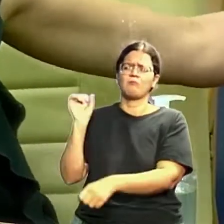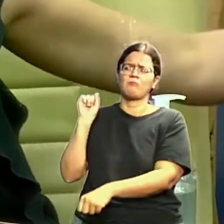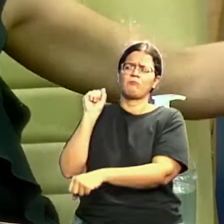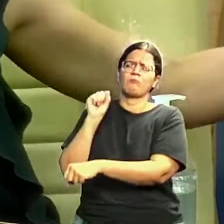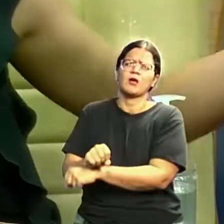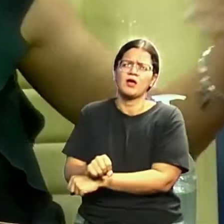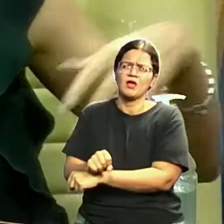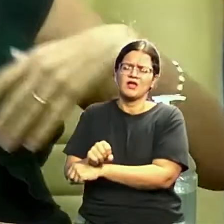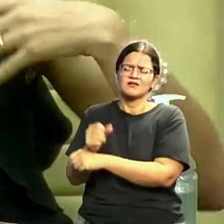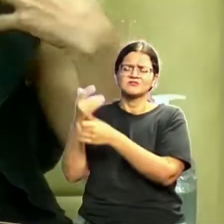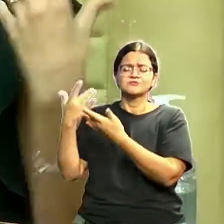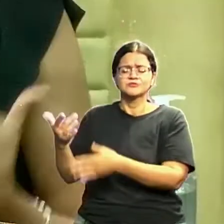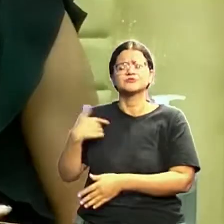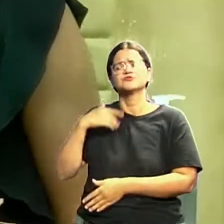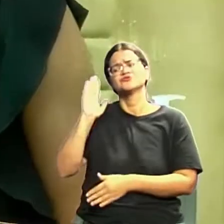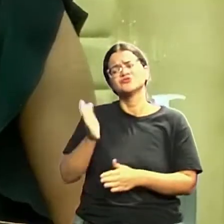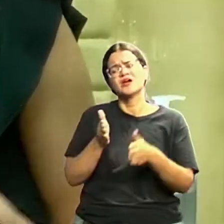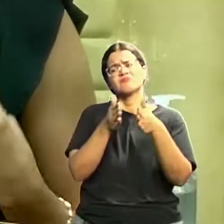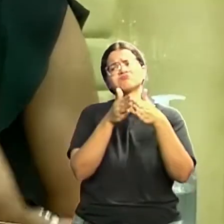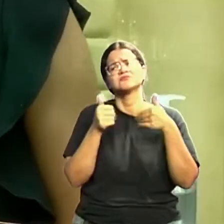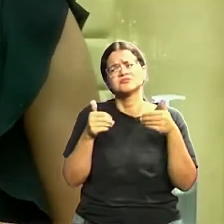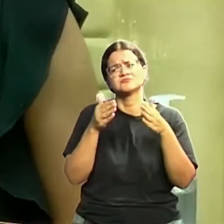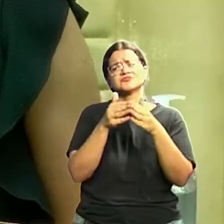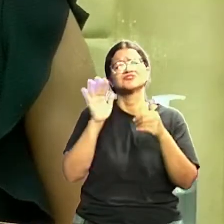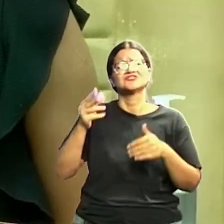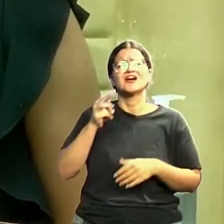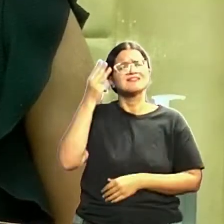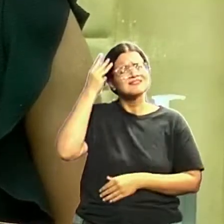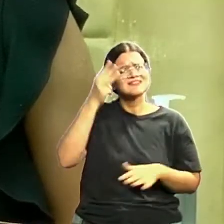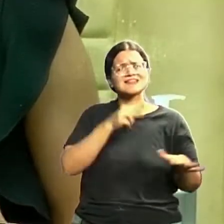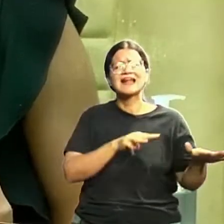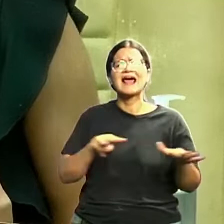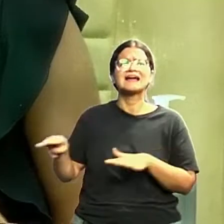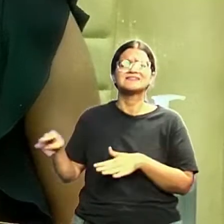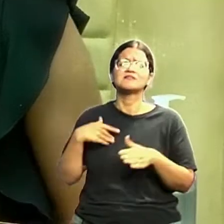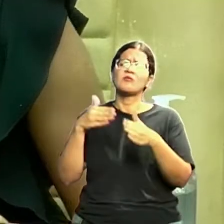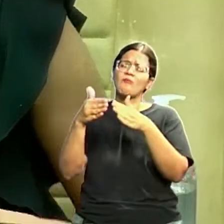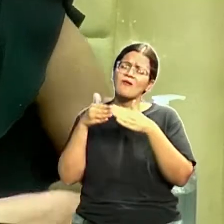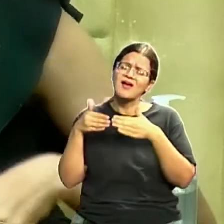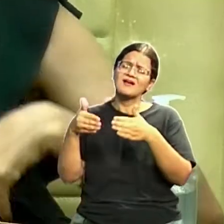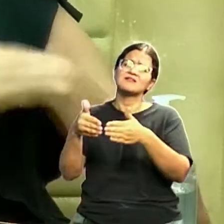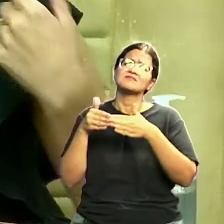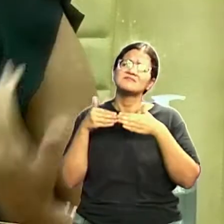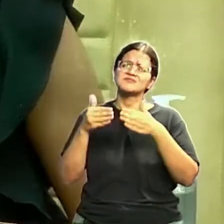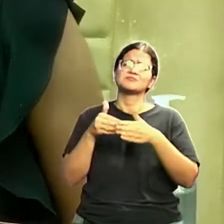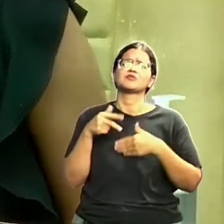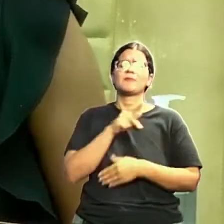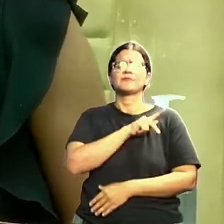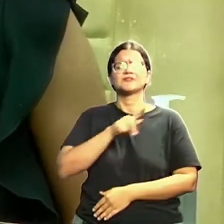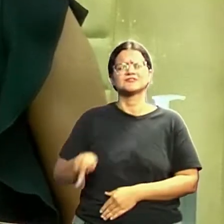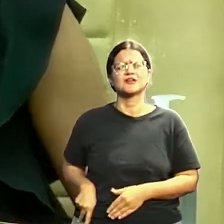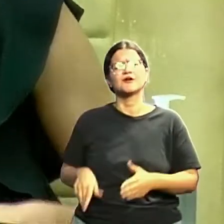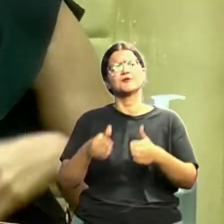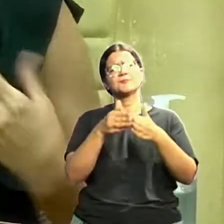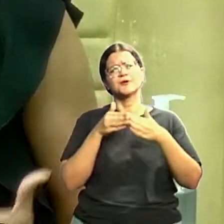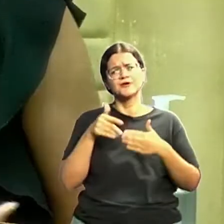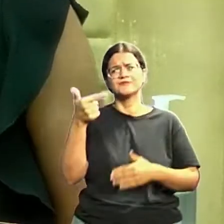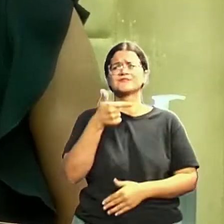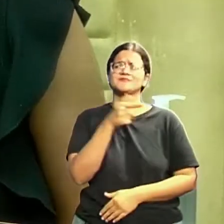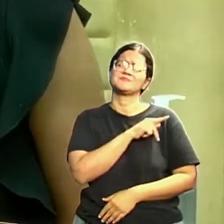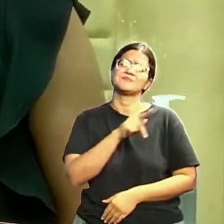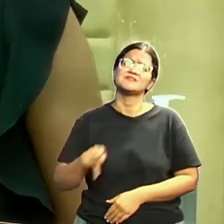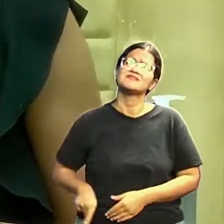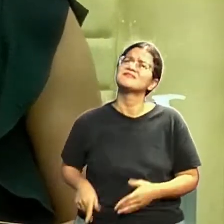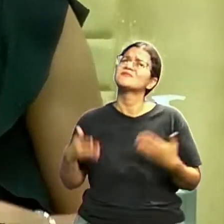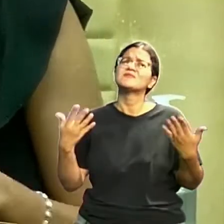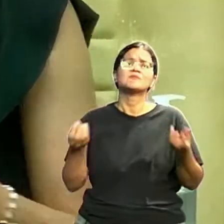para interditado. Já fiz esse pedido há 3 semanas pessoalmente para o presidente, também para o vice-presidente. E, pelo amor